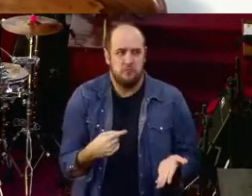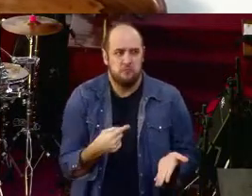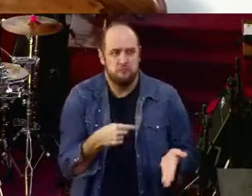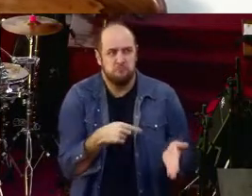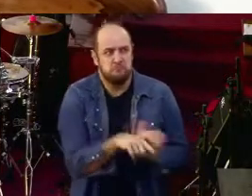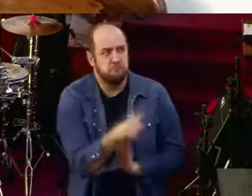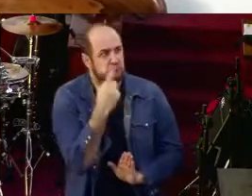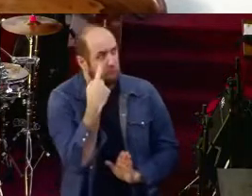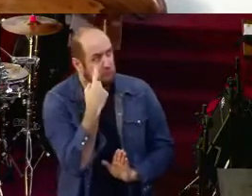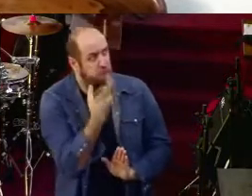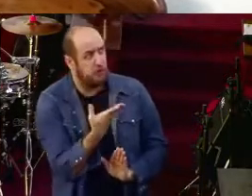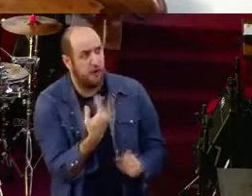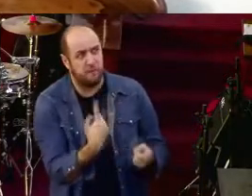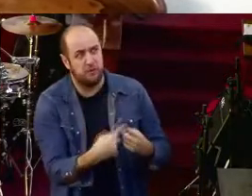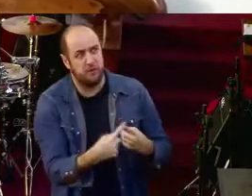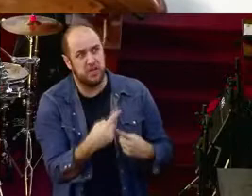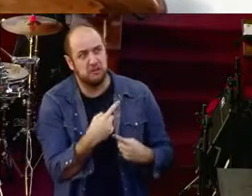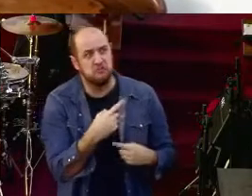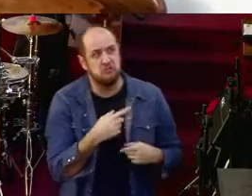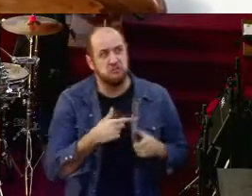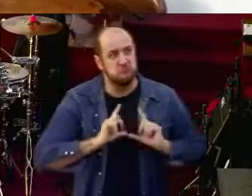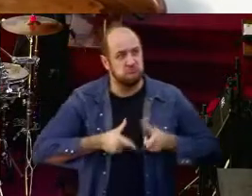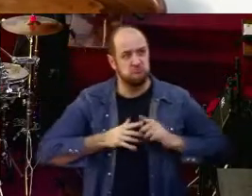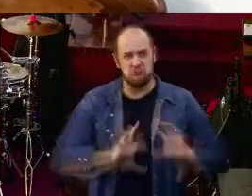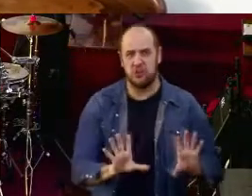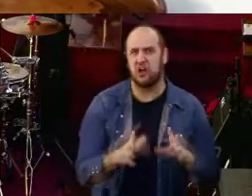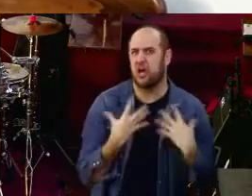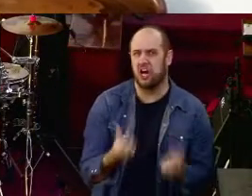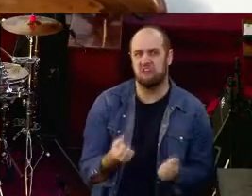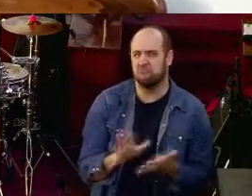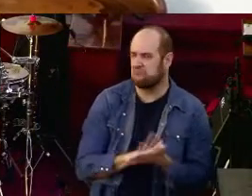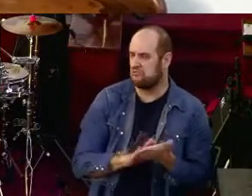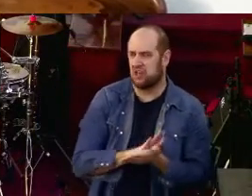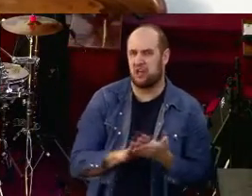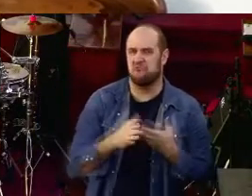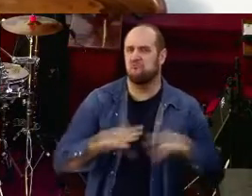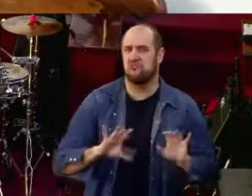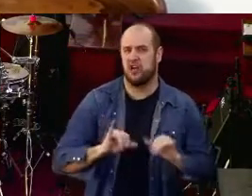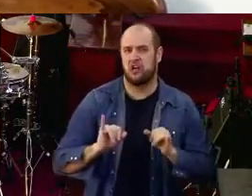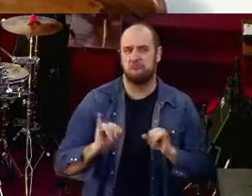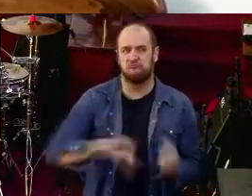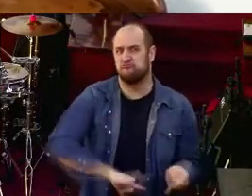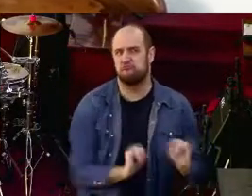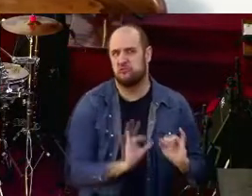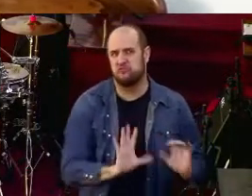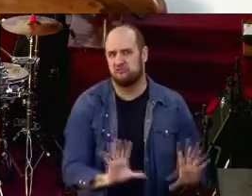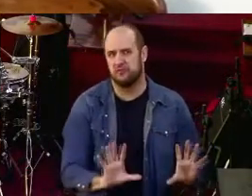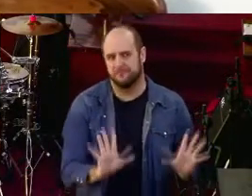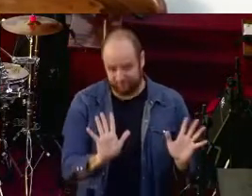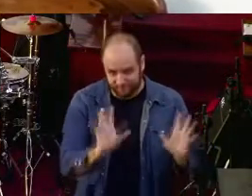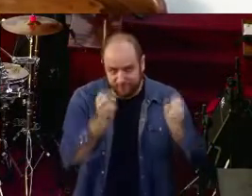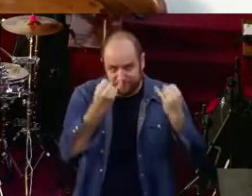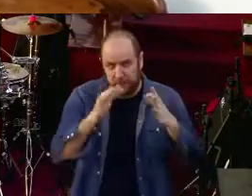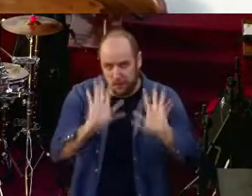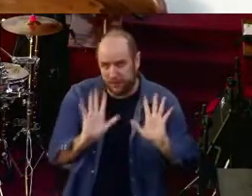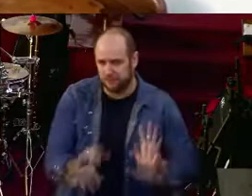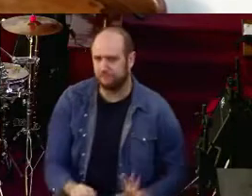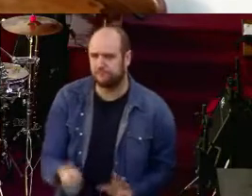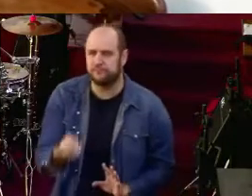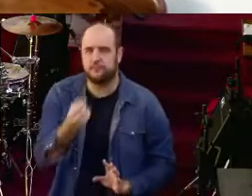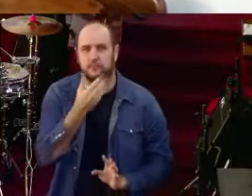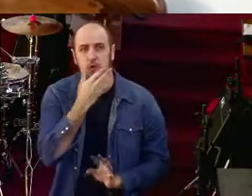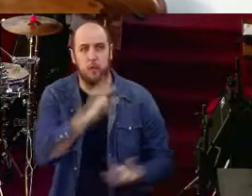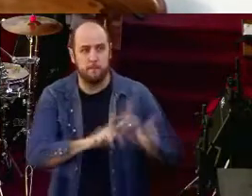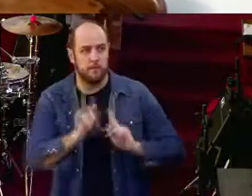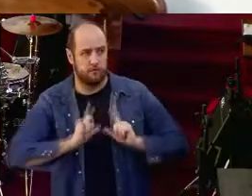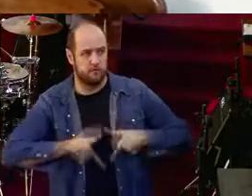sido batizado? Por que é que nenhum judeu aceitou o batismo de João? Porque eles diziam o seguinte: batismo é